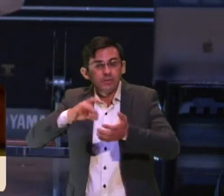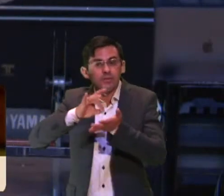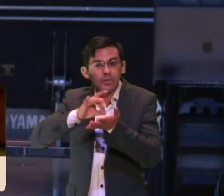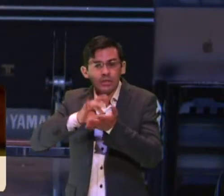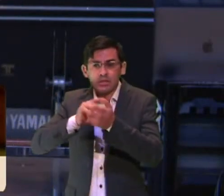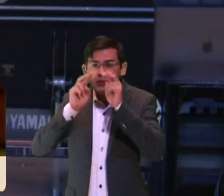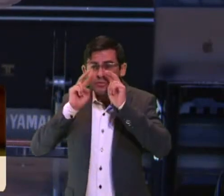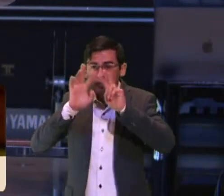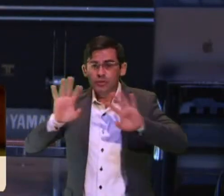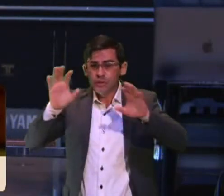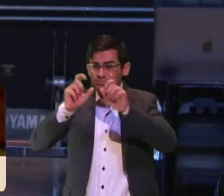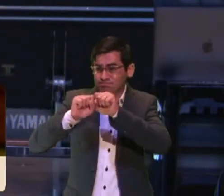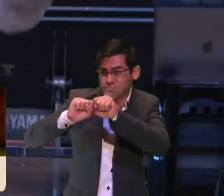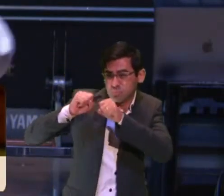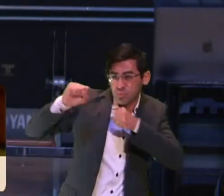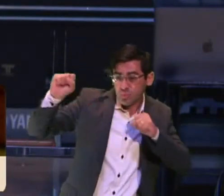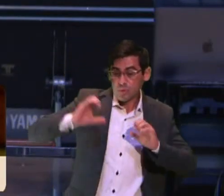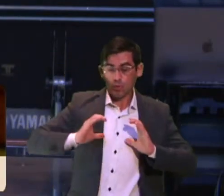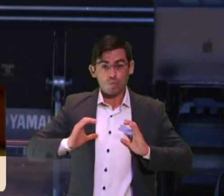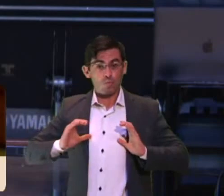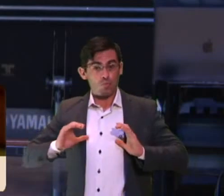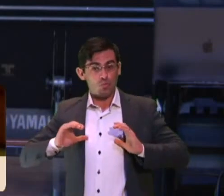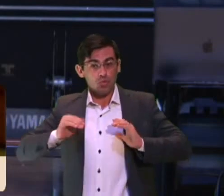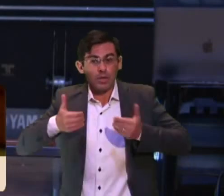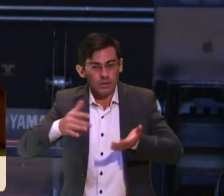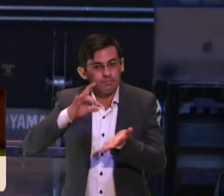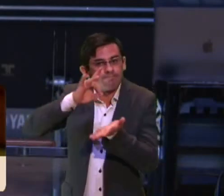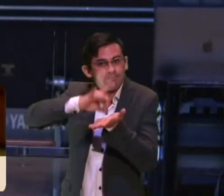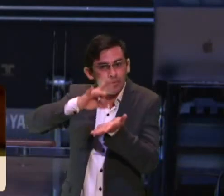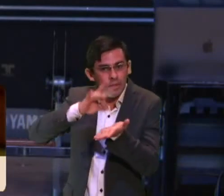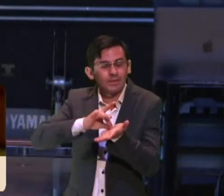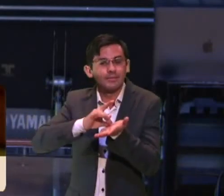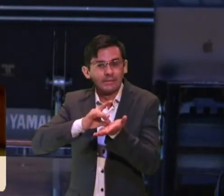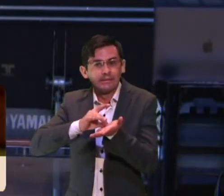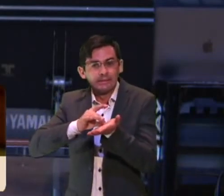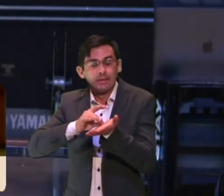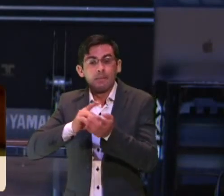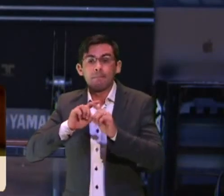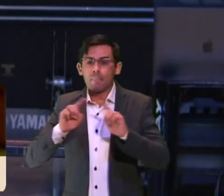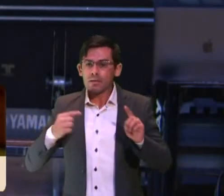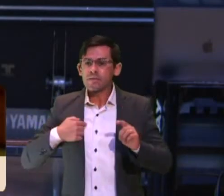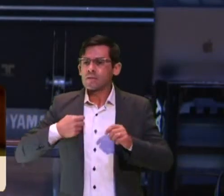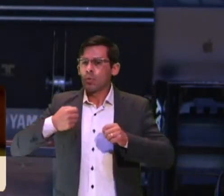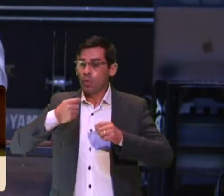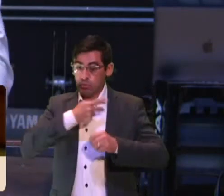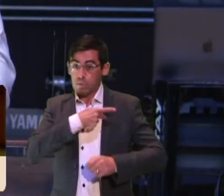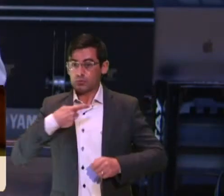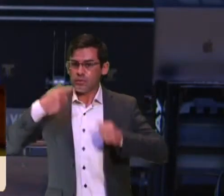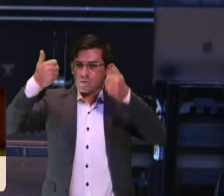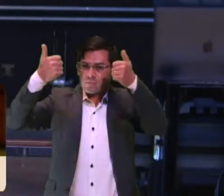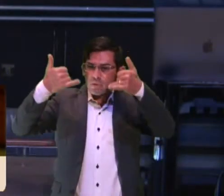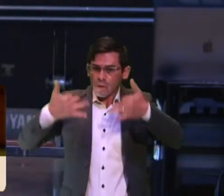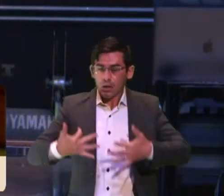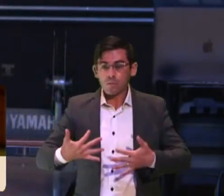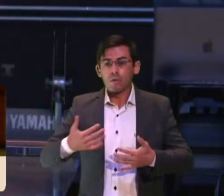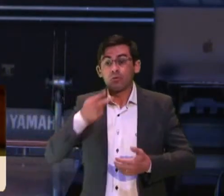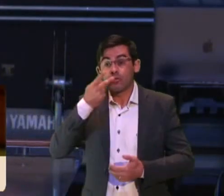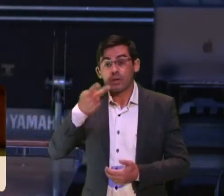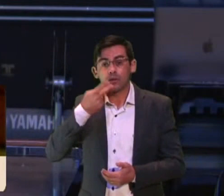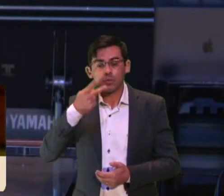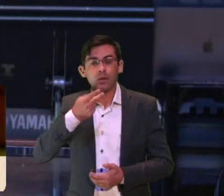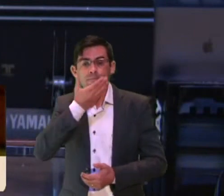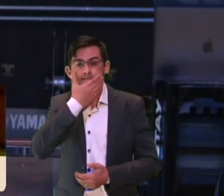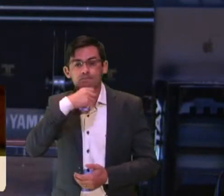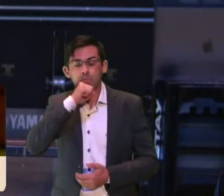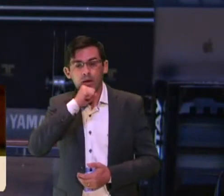visões grandiosas, ousadas, irritantes, que incomodam. E ele estava falando a respeito do seu pai. Ele falou: olha, o meu